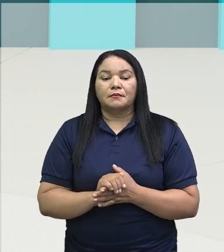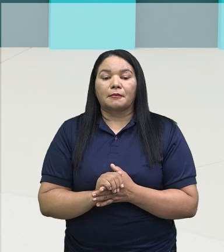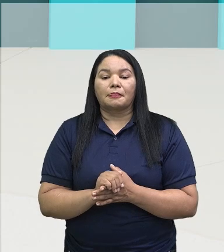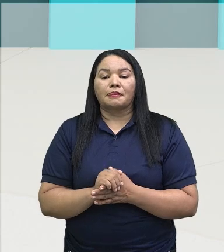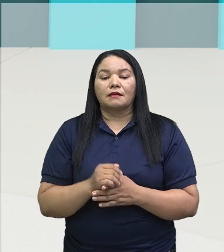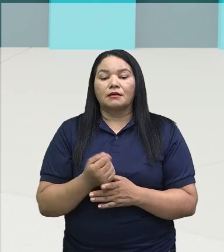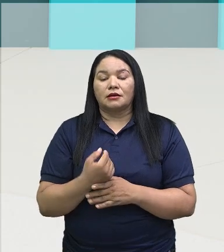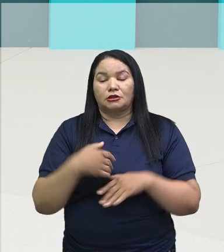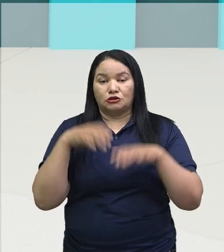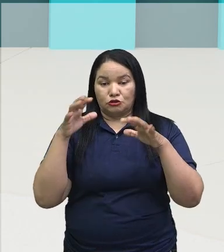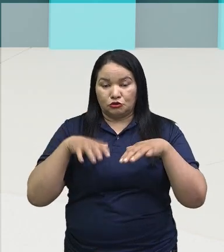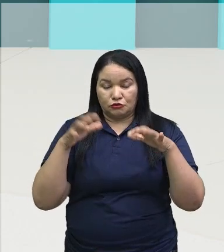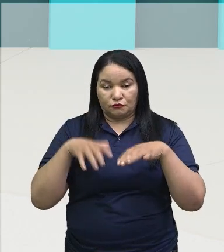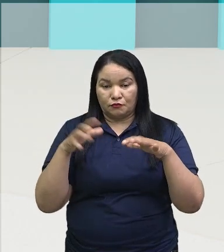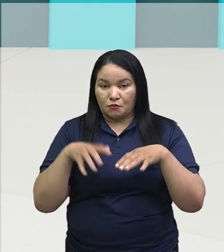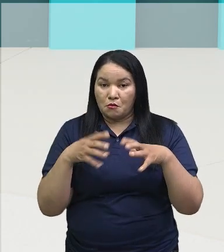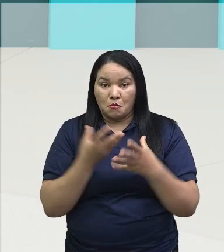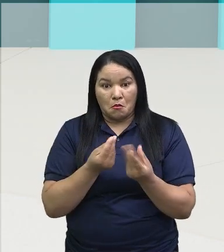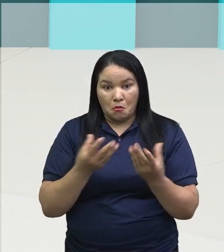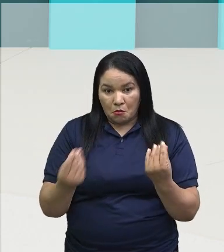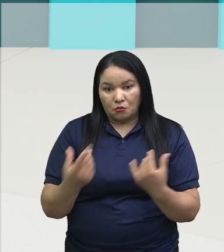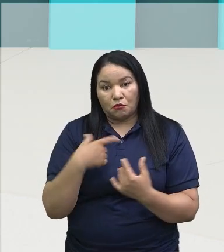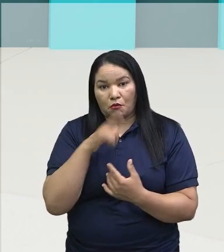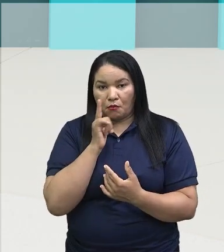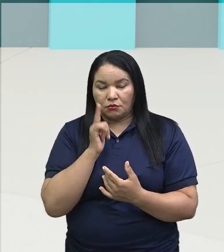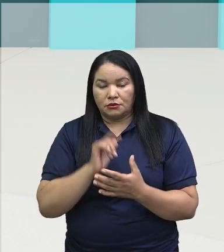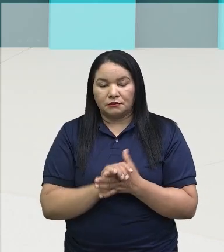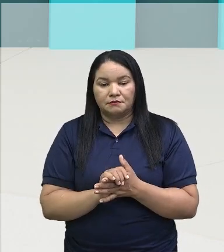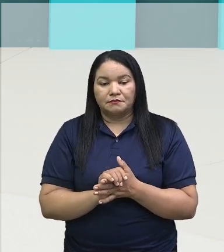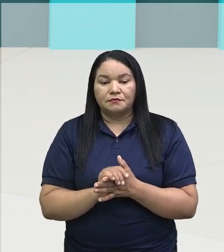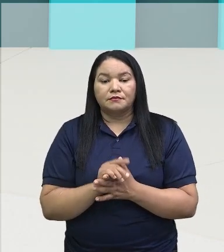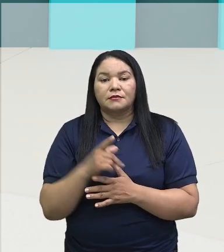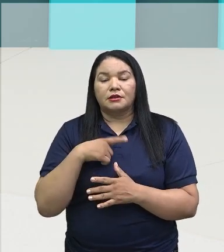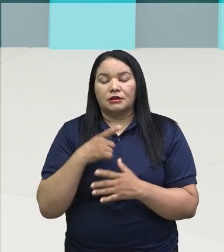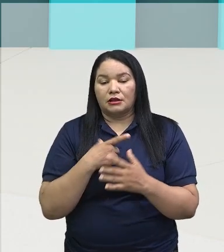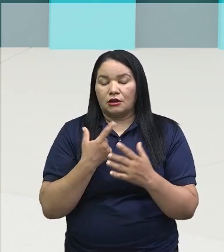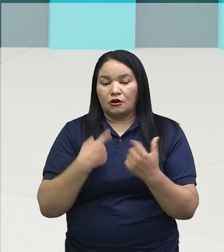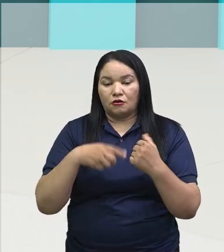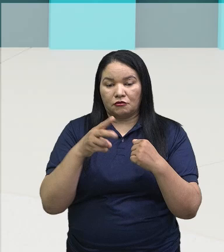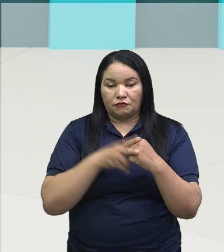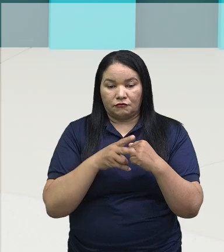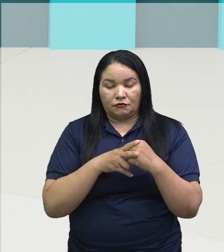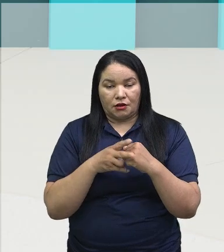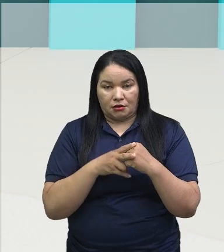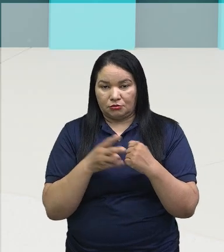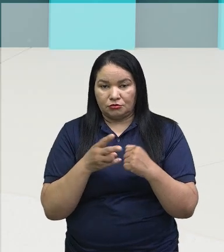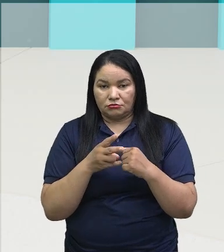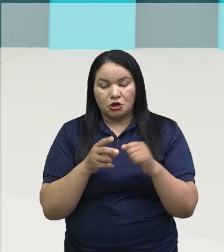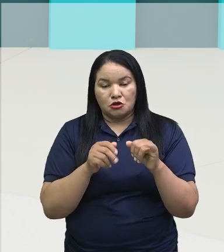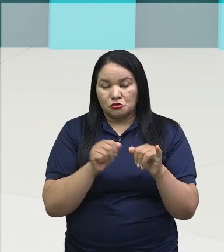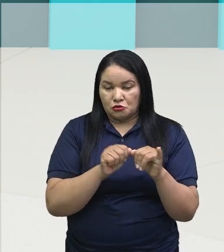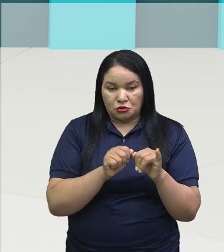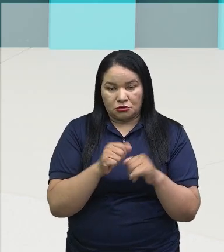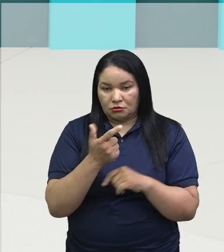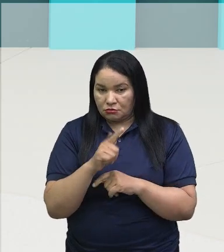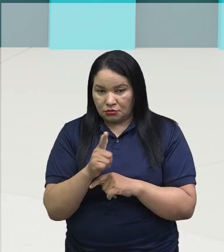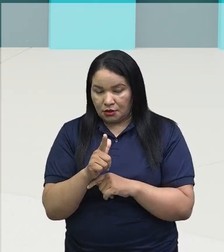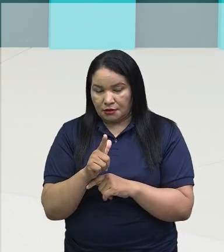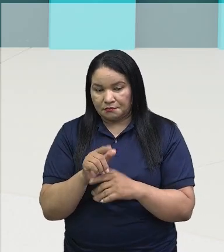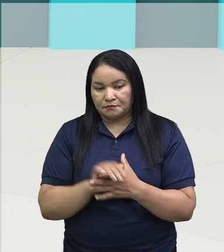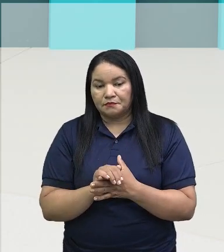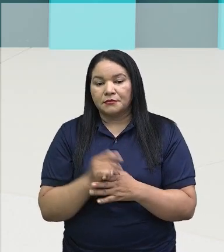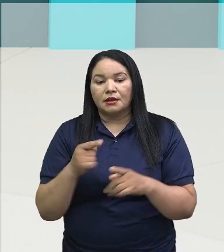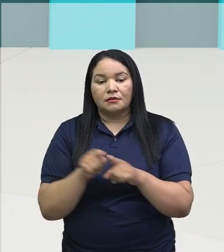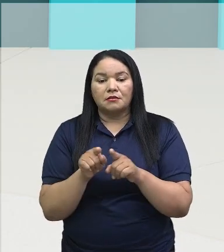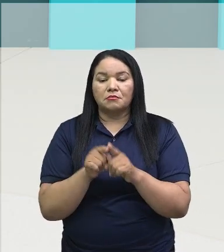ontem. Observe que agora eu tenho um verbo impessoal, que ele não sofre, né, a concordância. Então, o